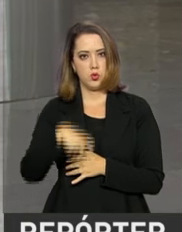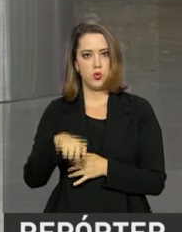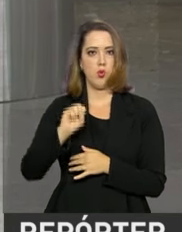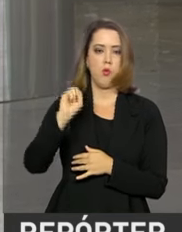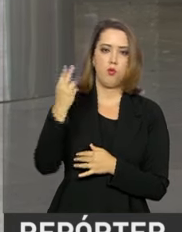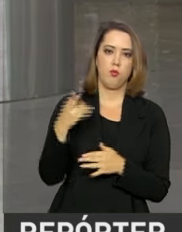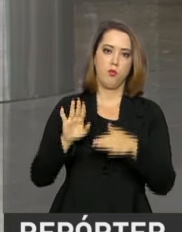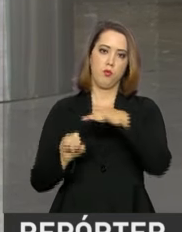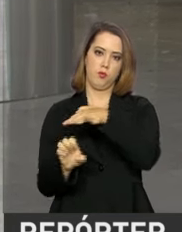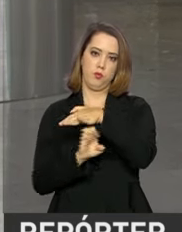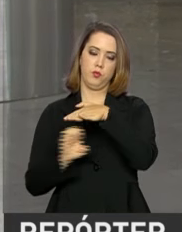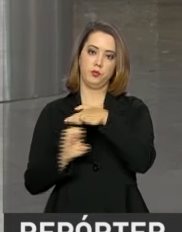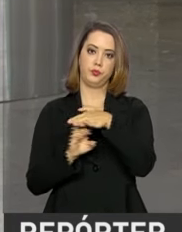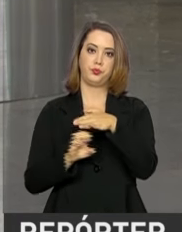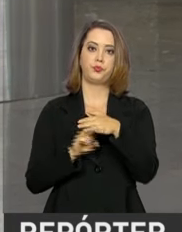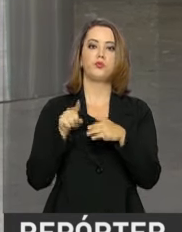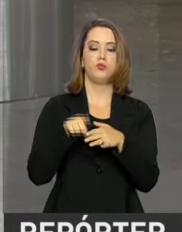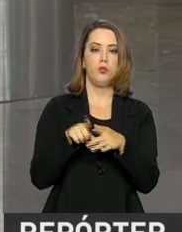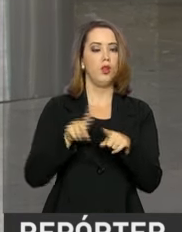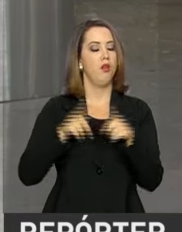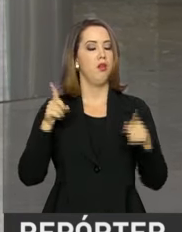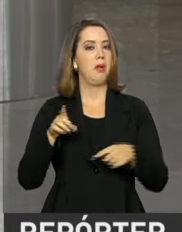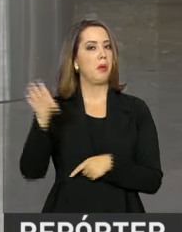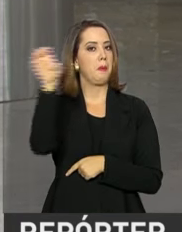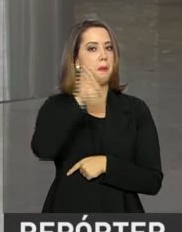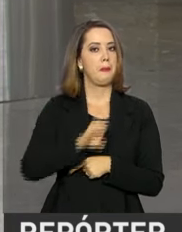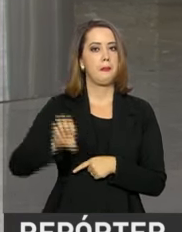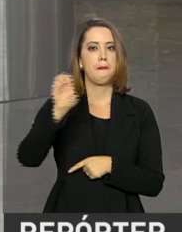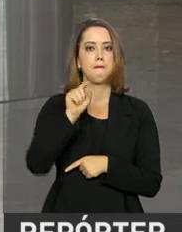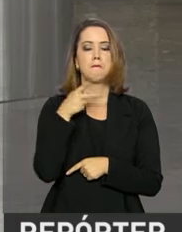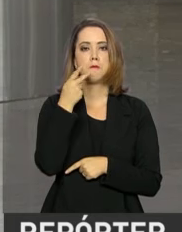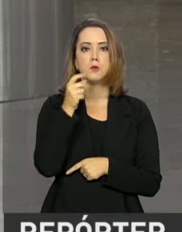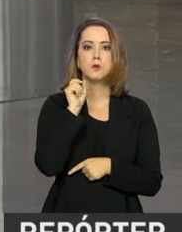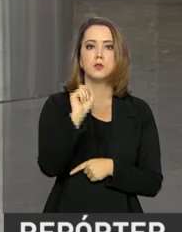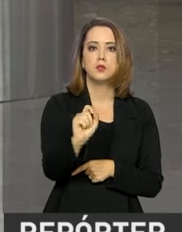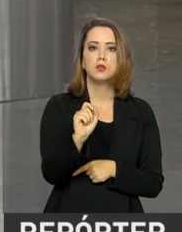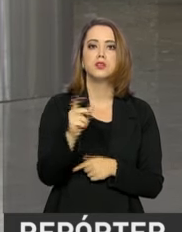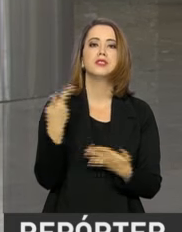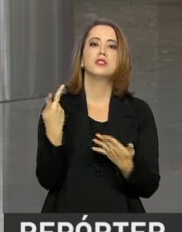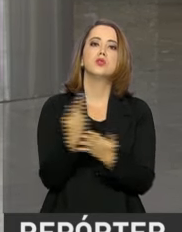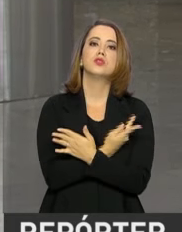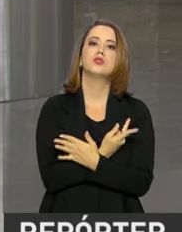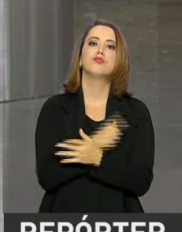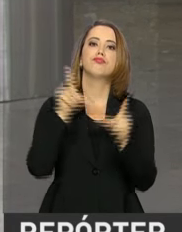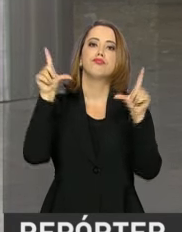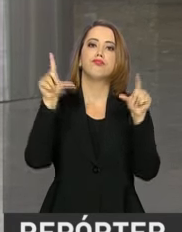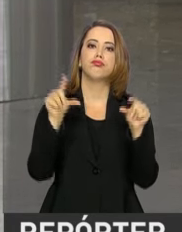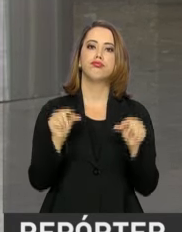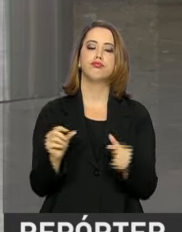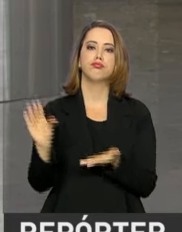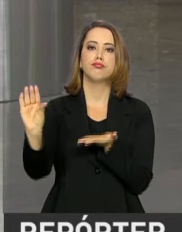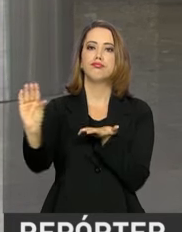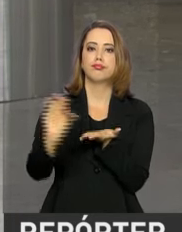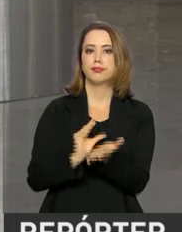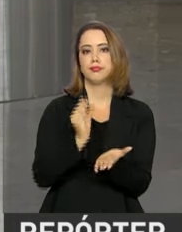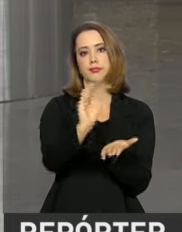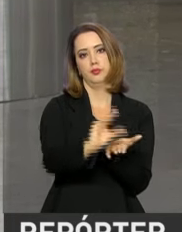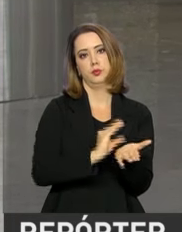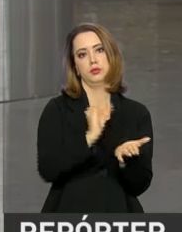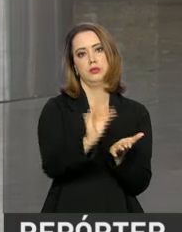argumento dos estados é que desde o ano passado e principalmente neste ano, ocorreu uma queda na arrecadação, o que